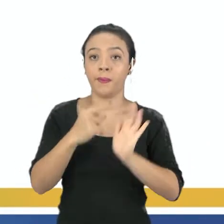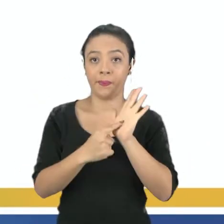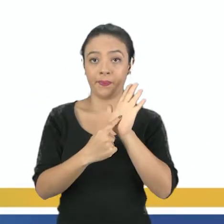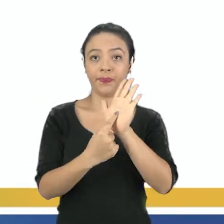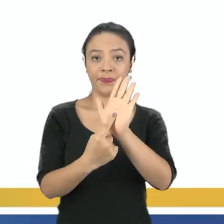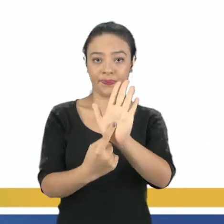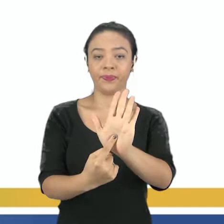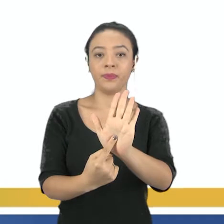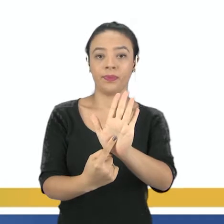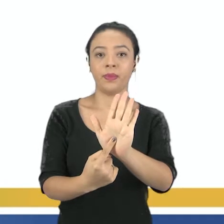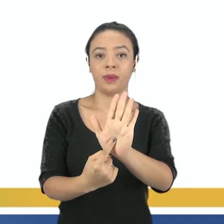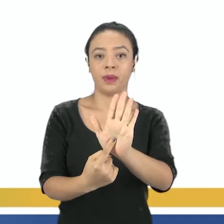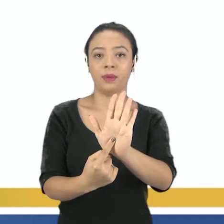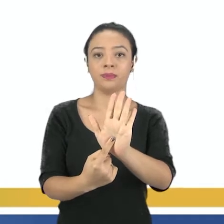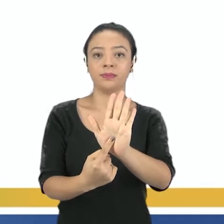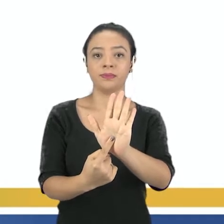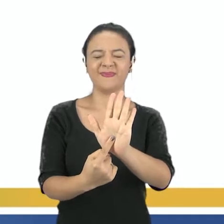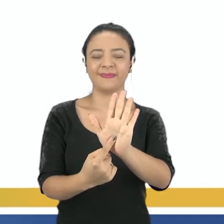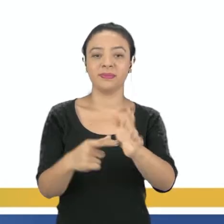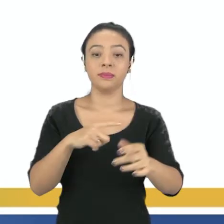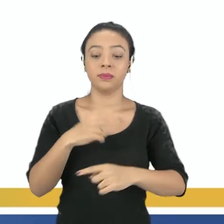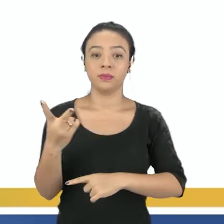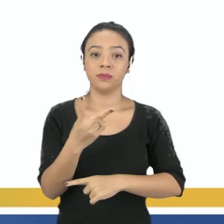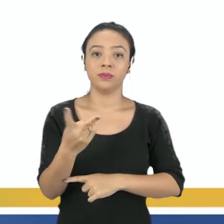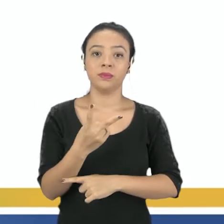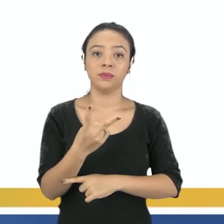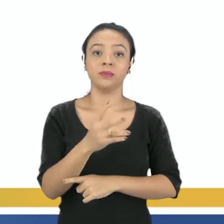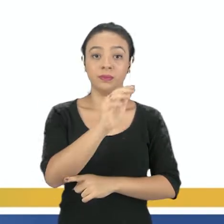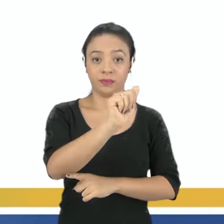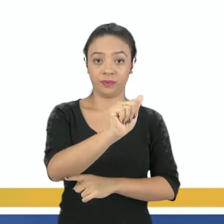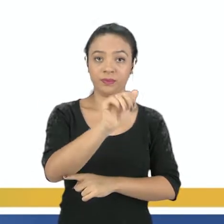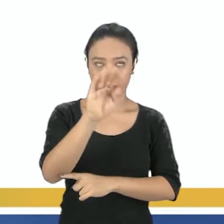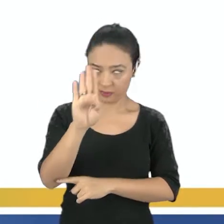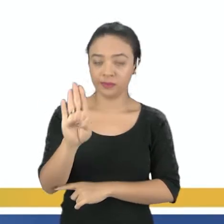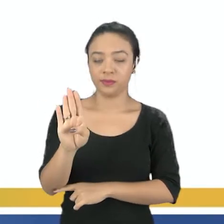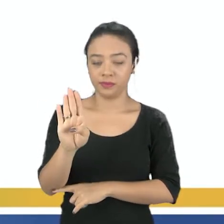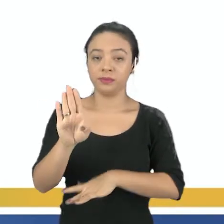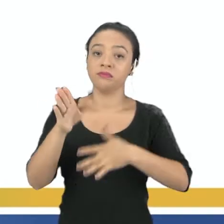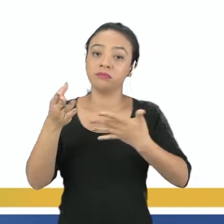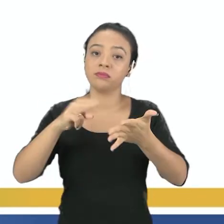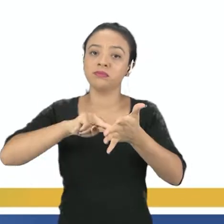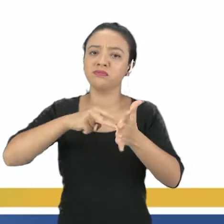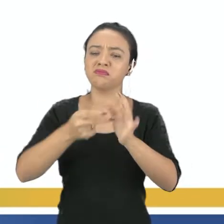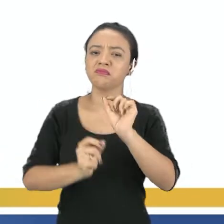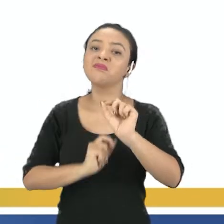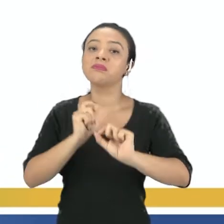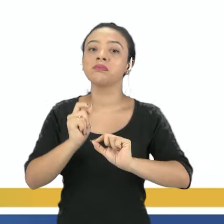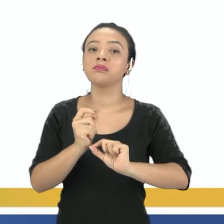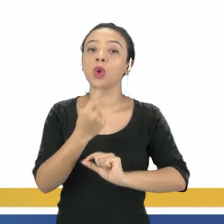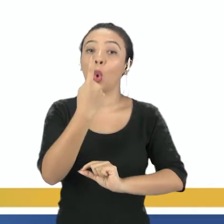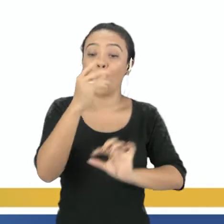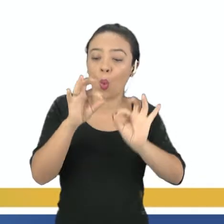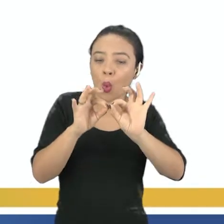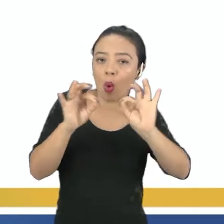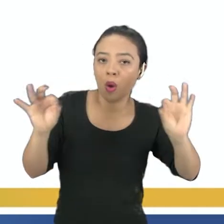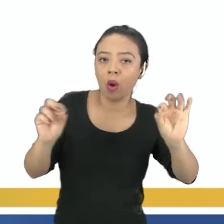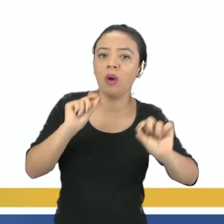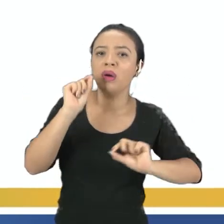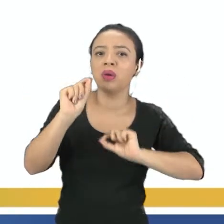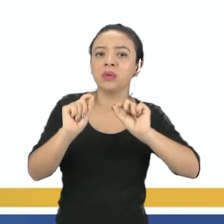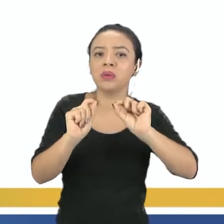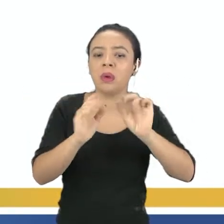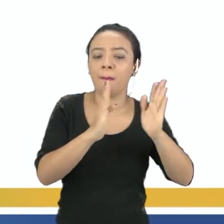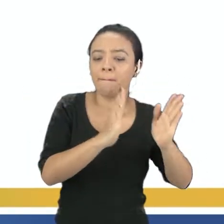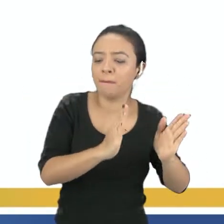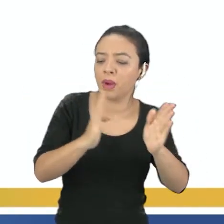aí para vocês, esses dois pontos são os pontos A e B. Ou seja, um segmento de reta nada mais é do que